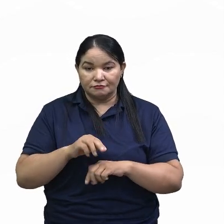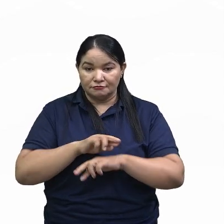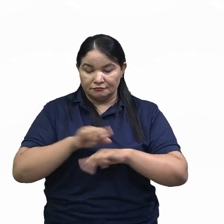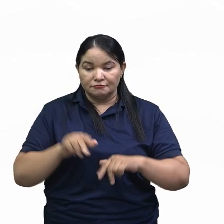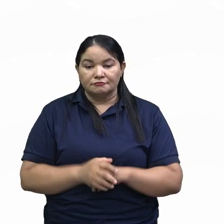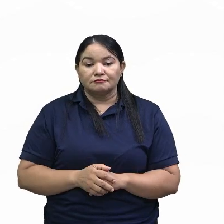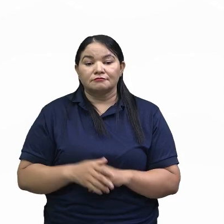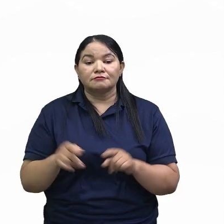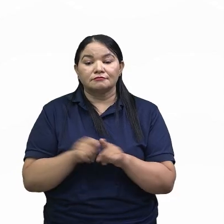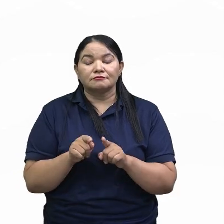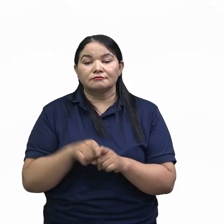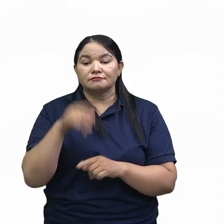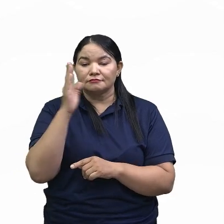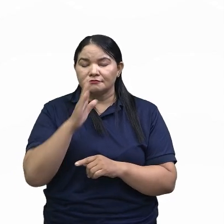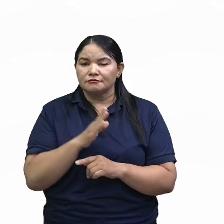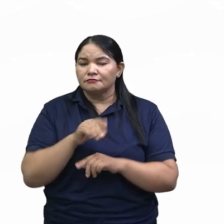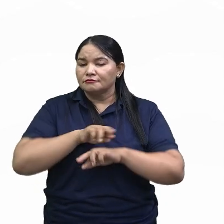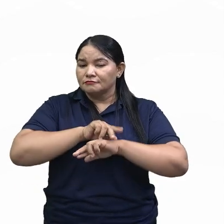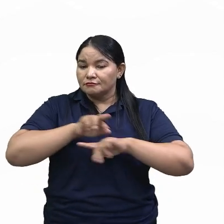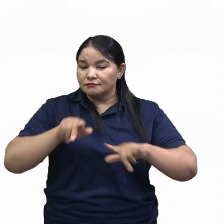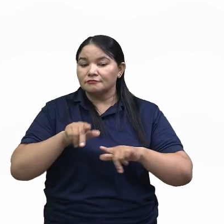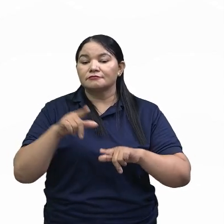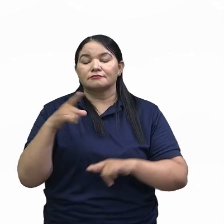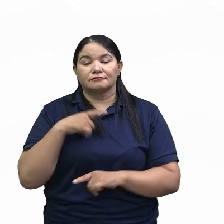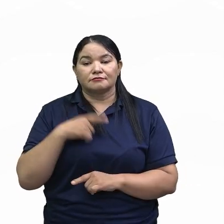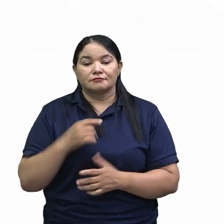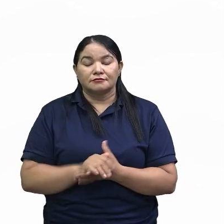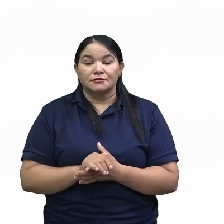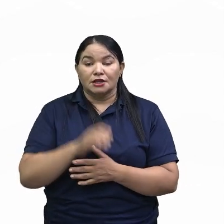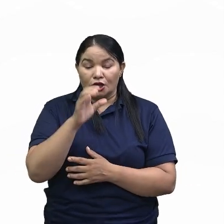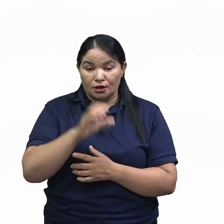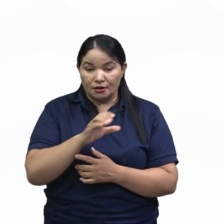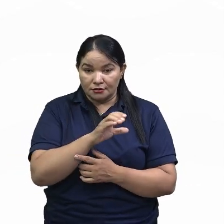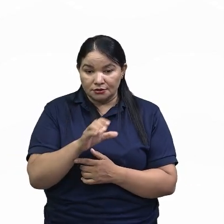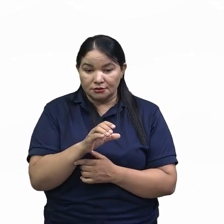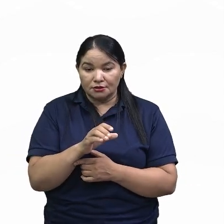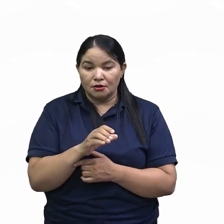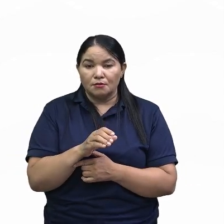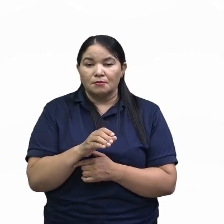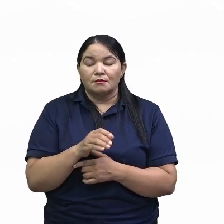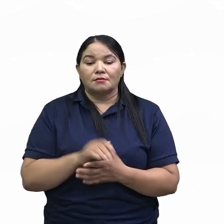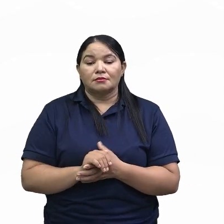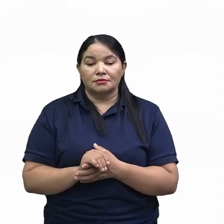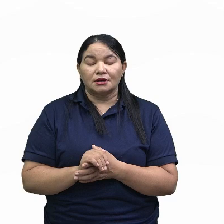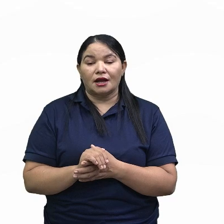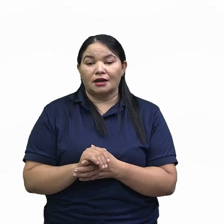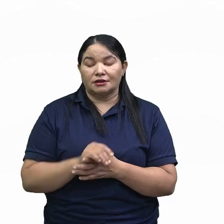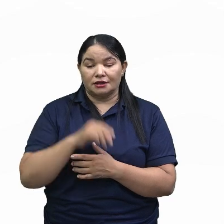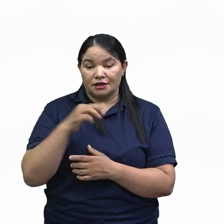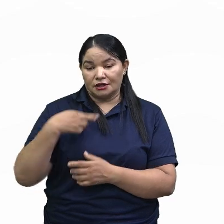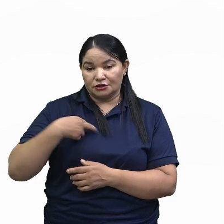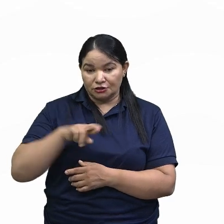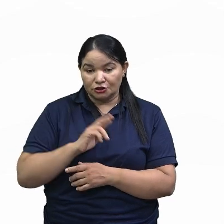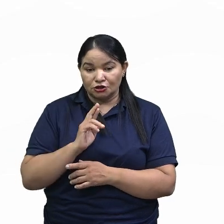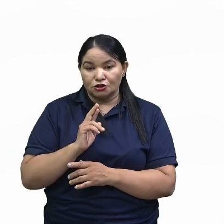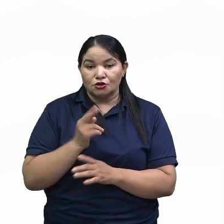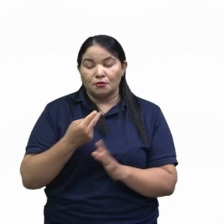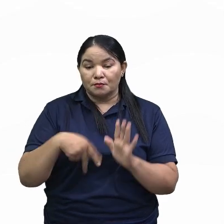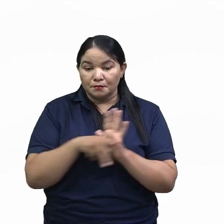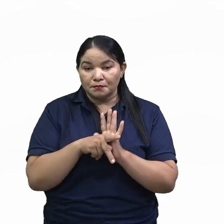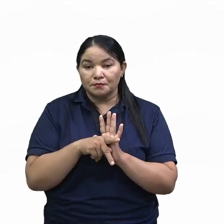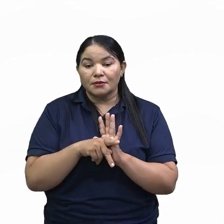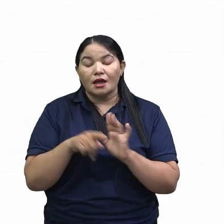O Brasil, que por muito tempo teve o catolicismo como uma religião oficial, mas